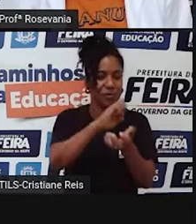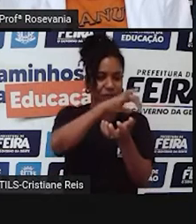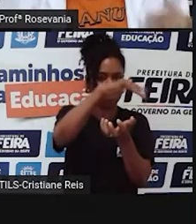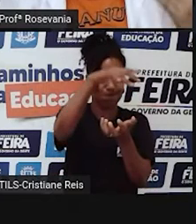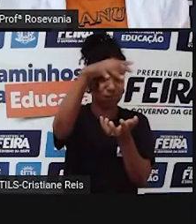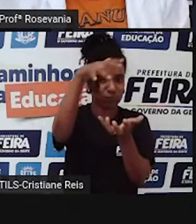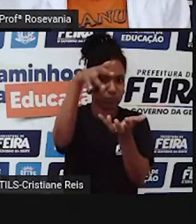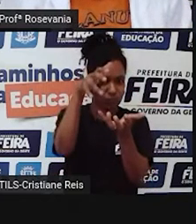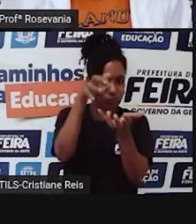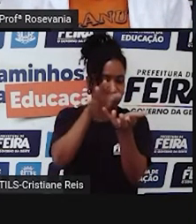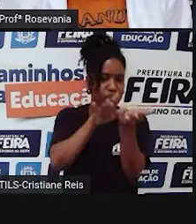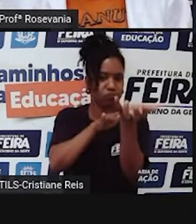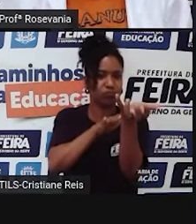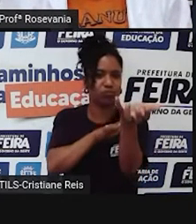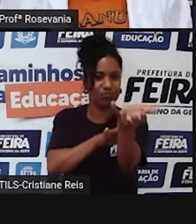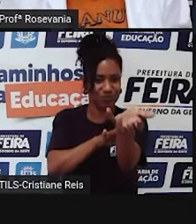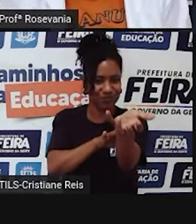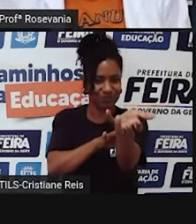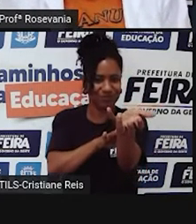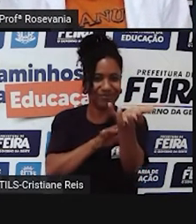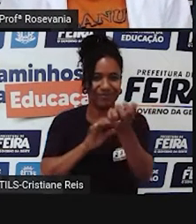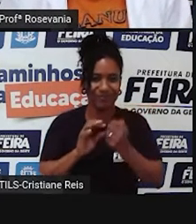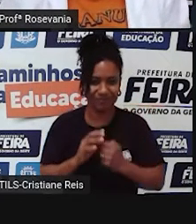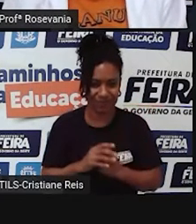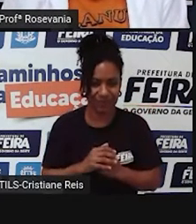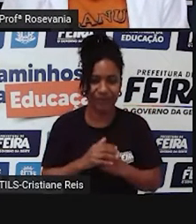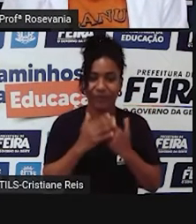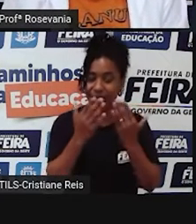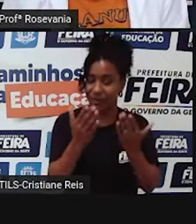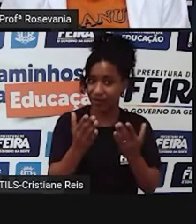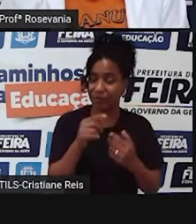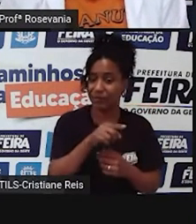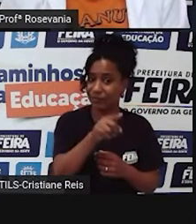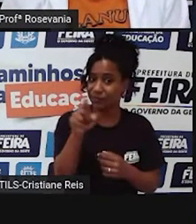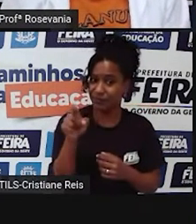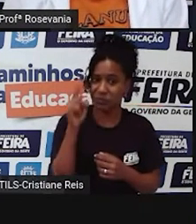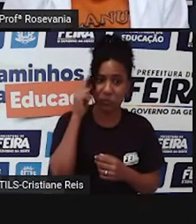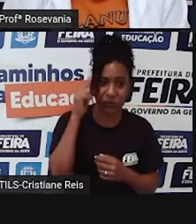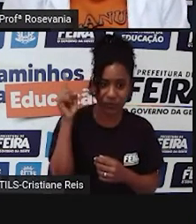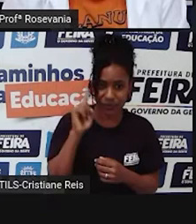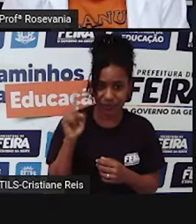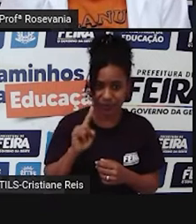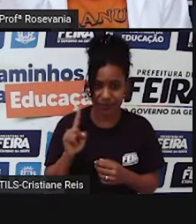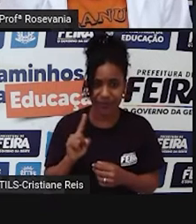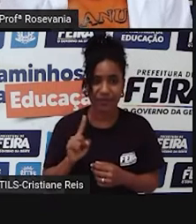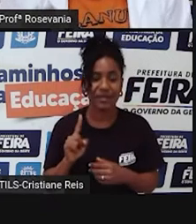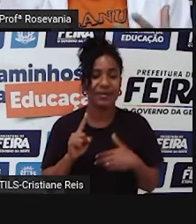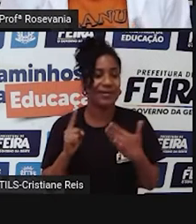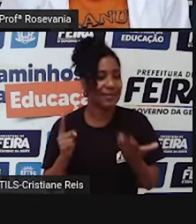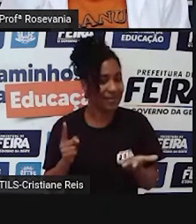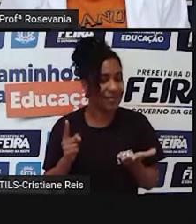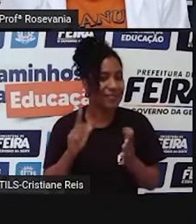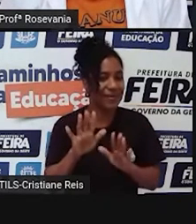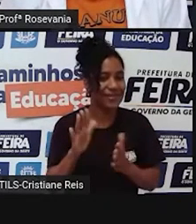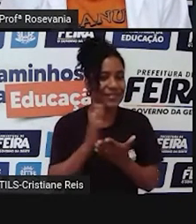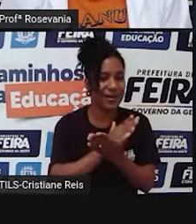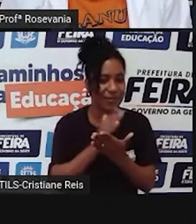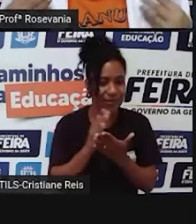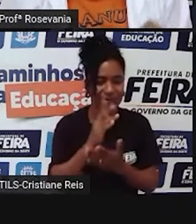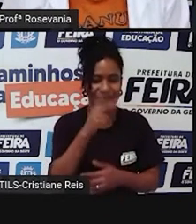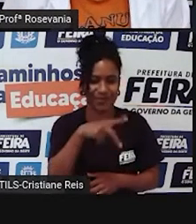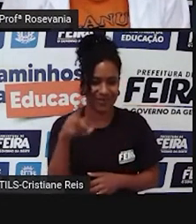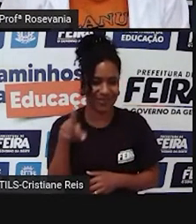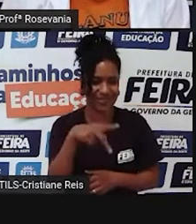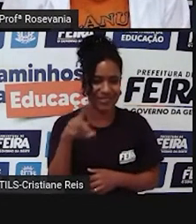projetados. Vocês nas aulas de, não sei especificamente, né, vocês aí, né, dessa série, mas alguns professores de